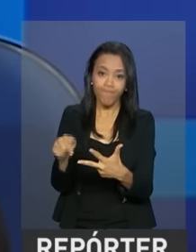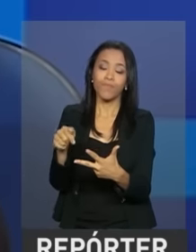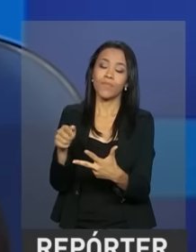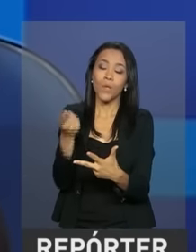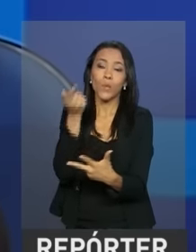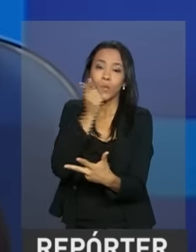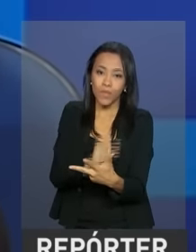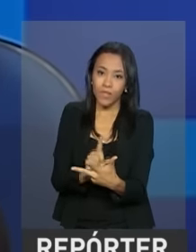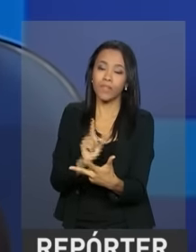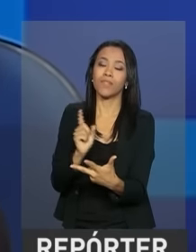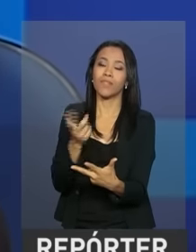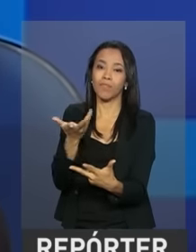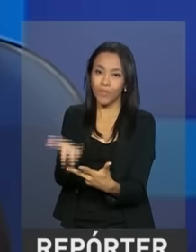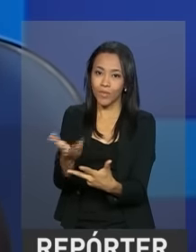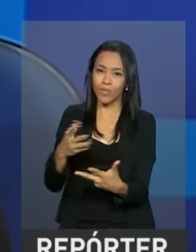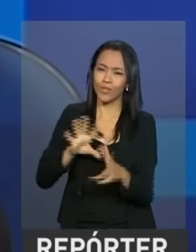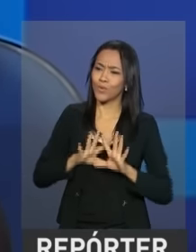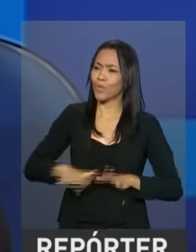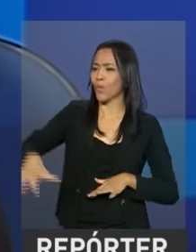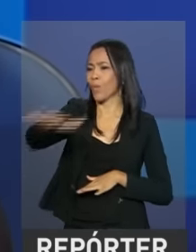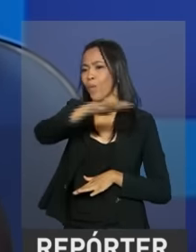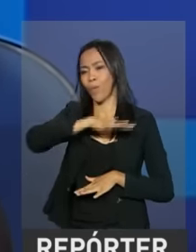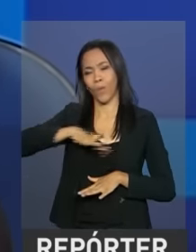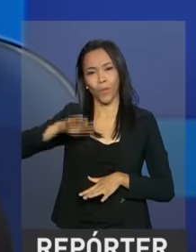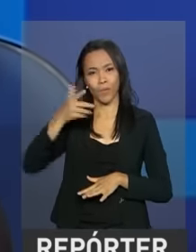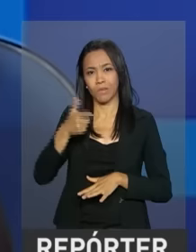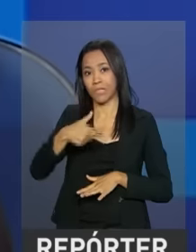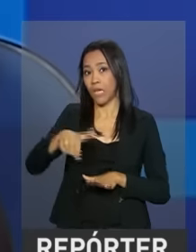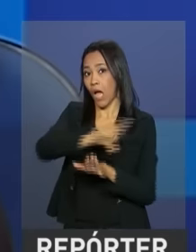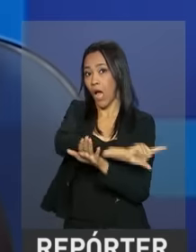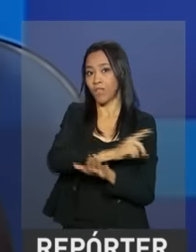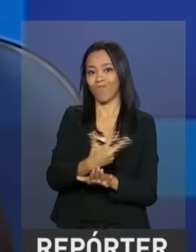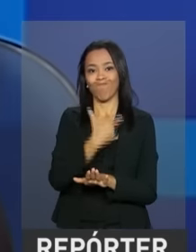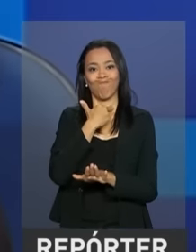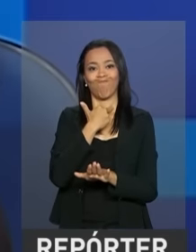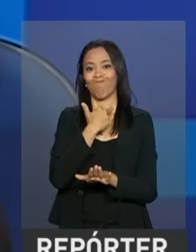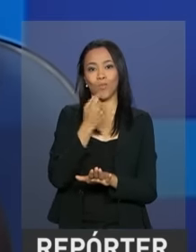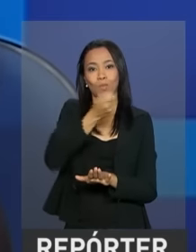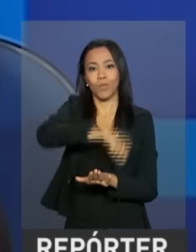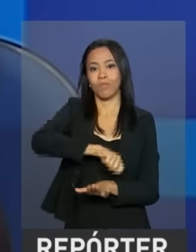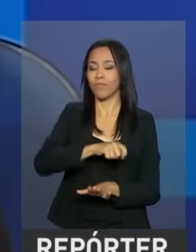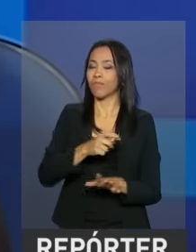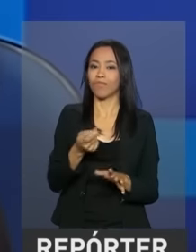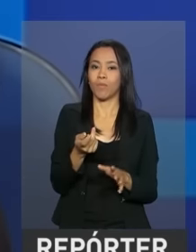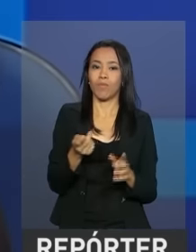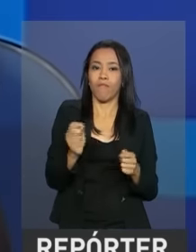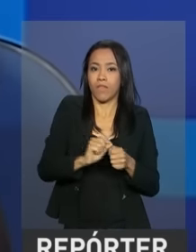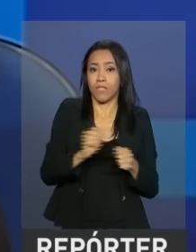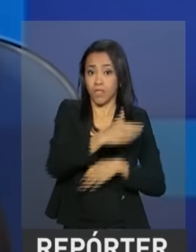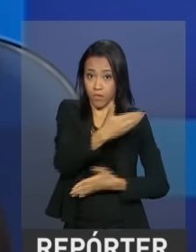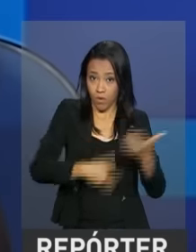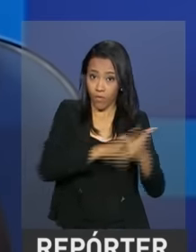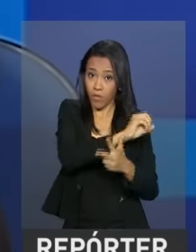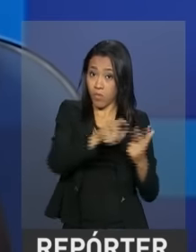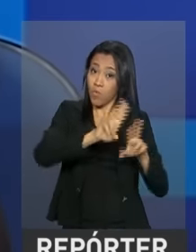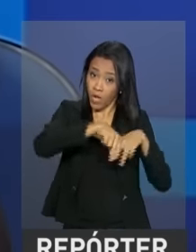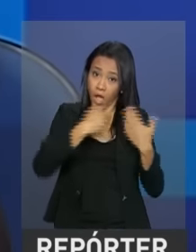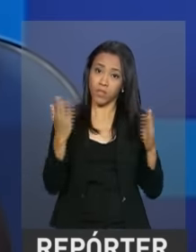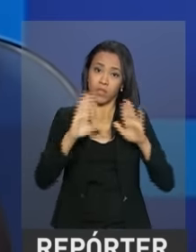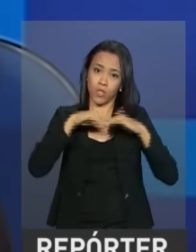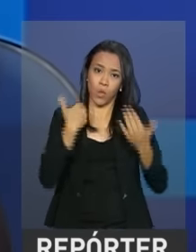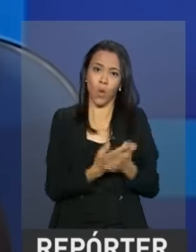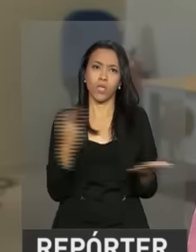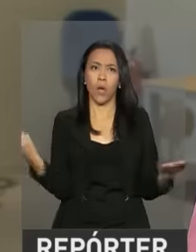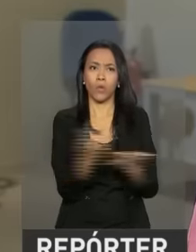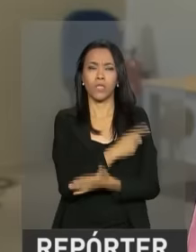atender a demanda de todos aqueles que foram impedidos de submeter ao Enem tendo em vista os fatos